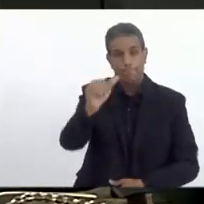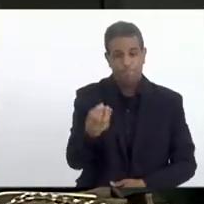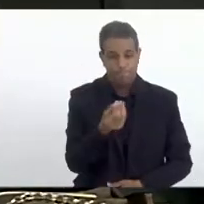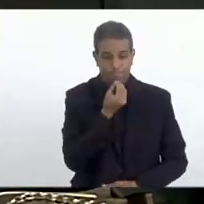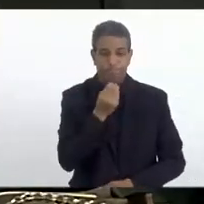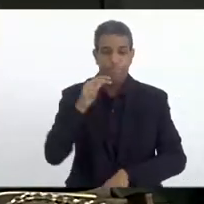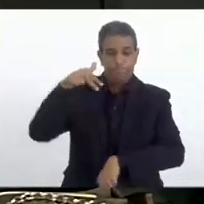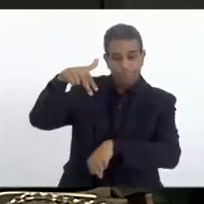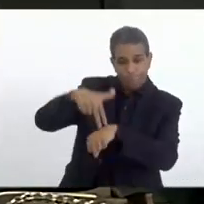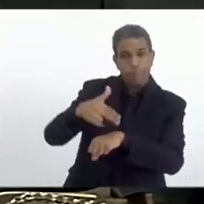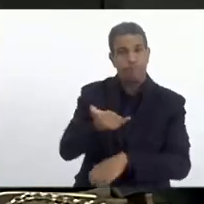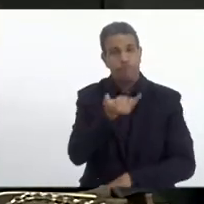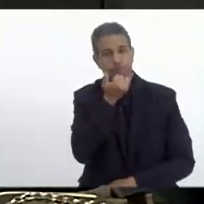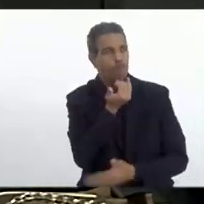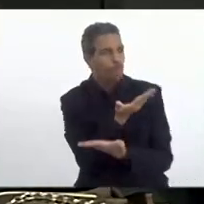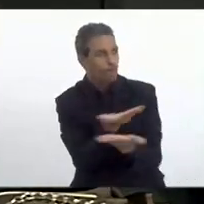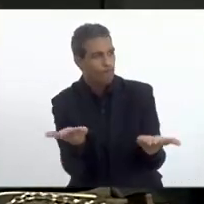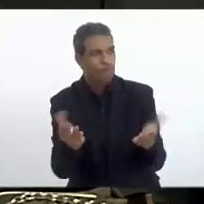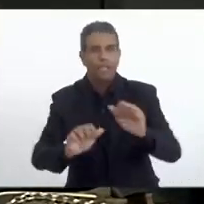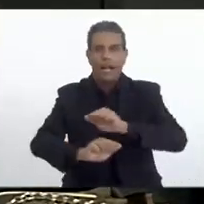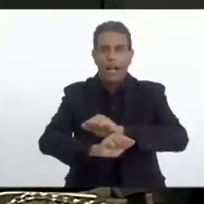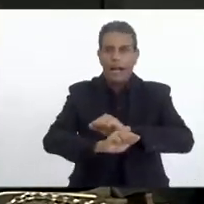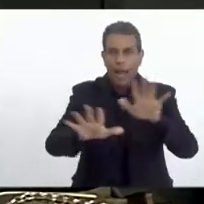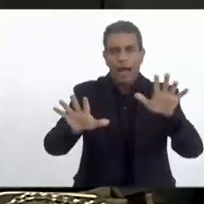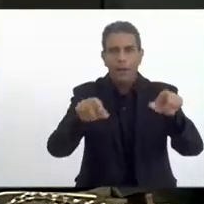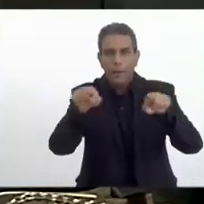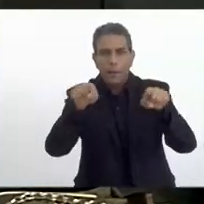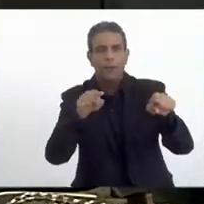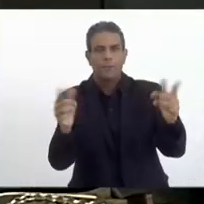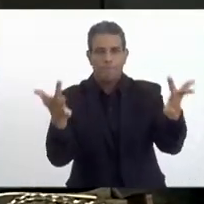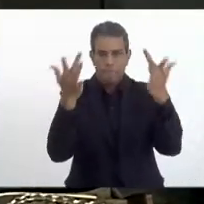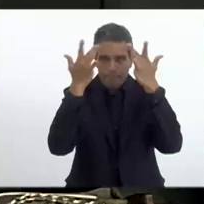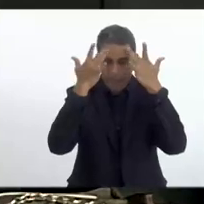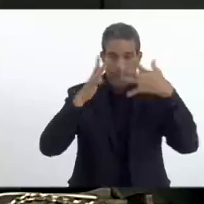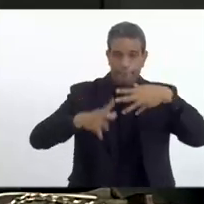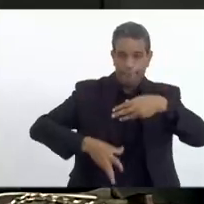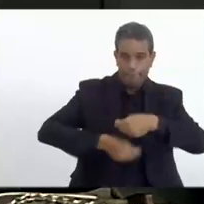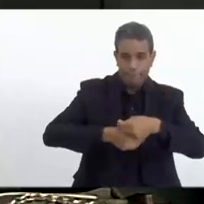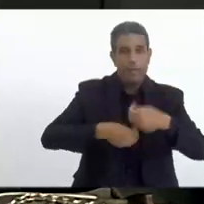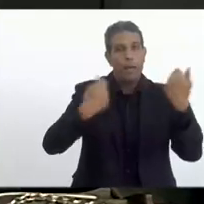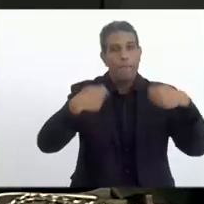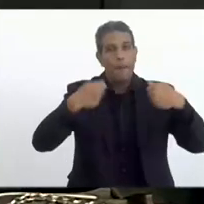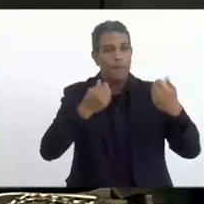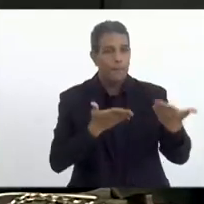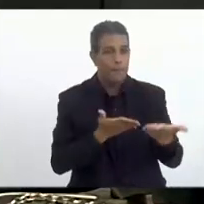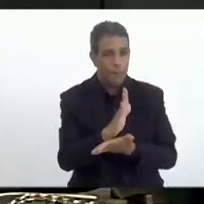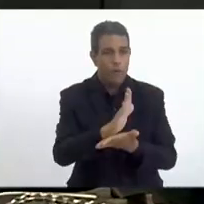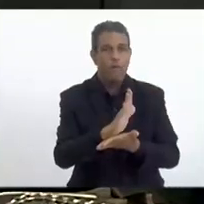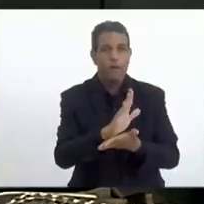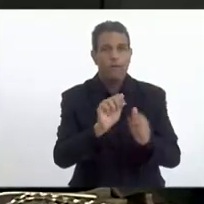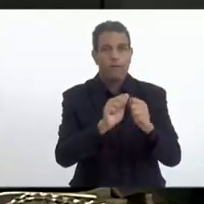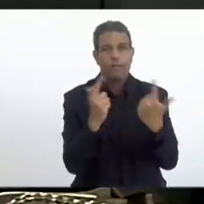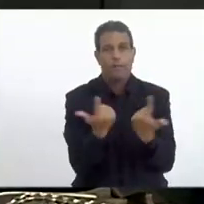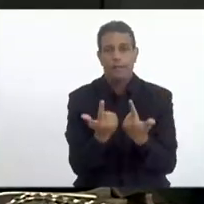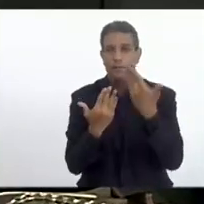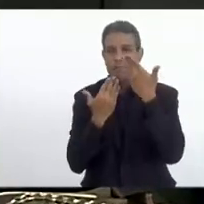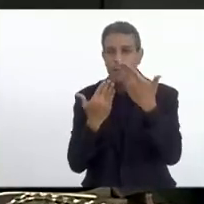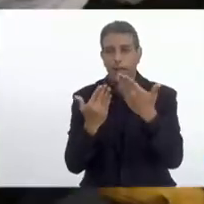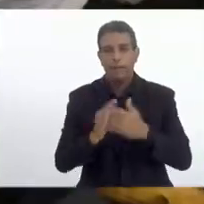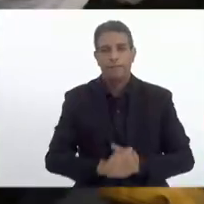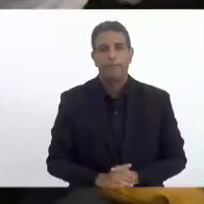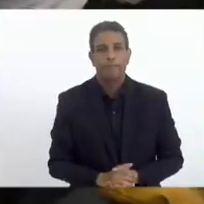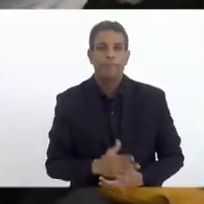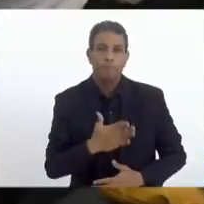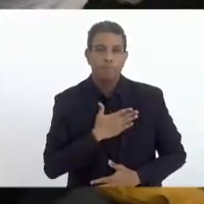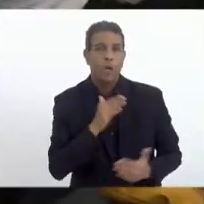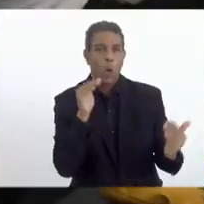tá? Desculpa aí, mas que fique isso na memória de vocês, que essa emenda precisa passar, tá? Obrigada. Fica aqui